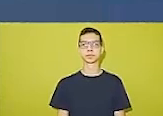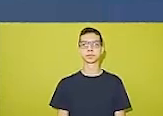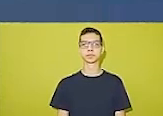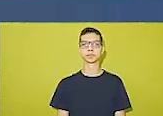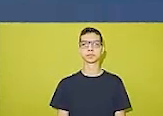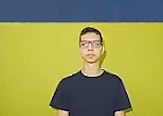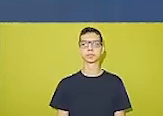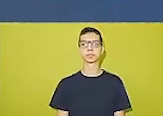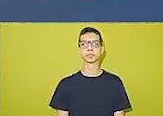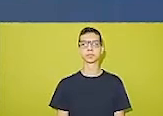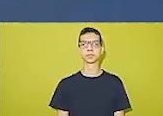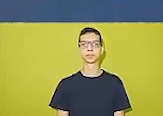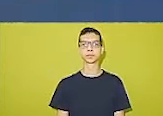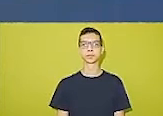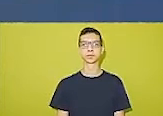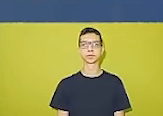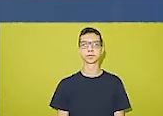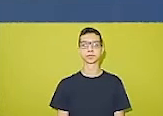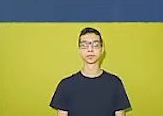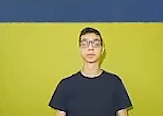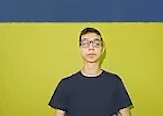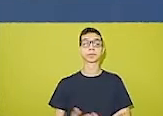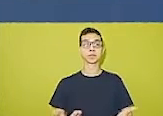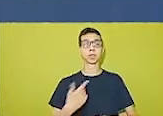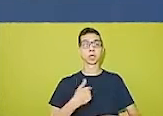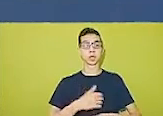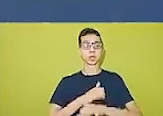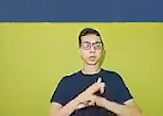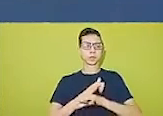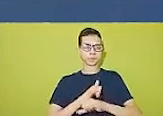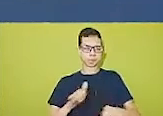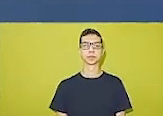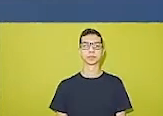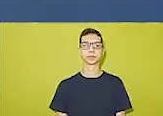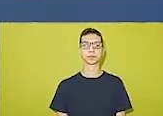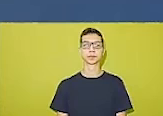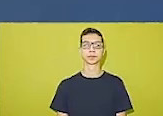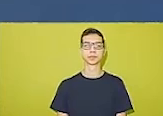da nossa prática, né?